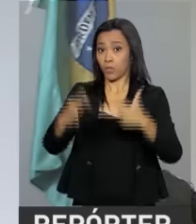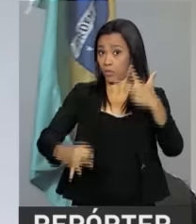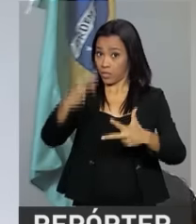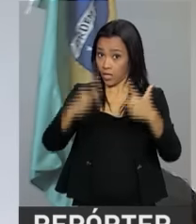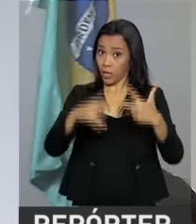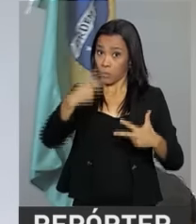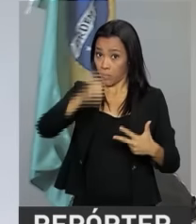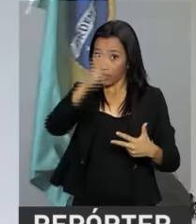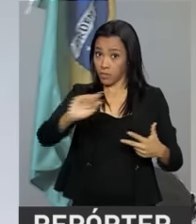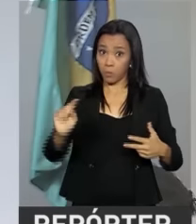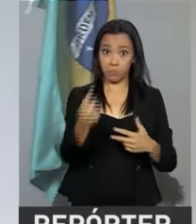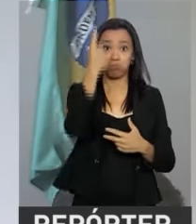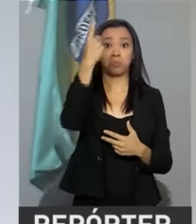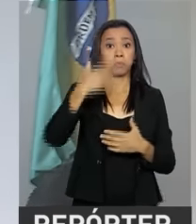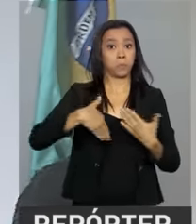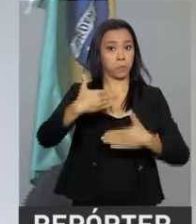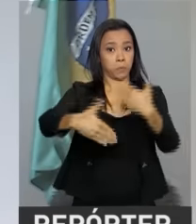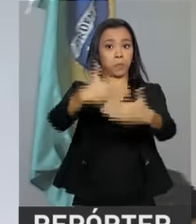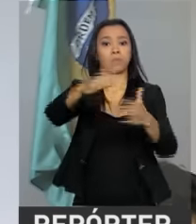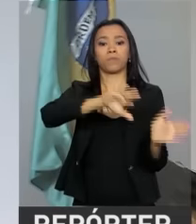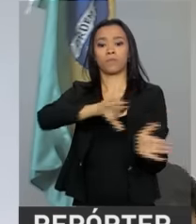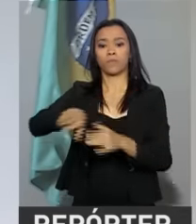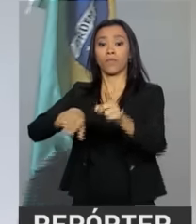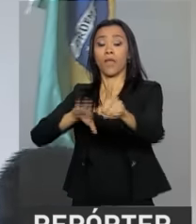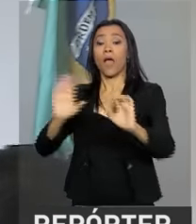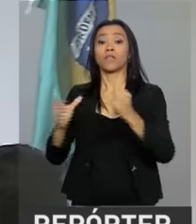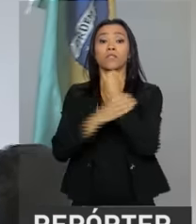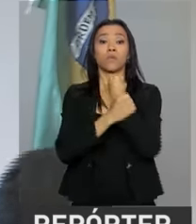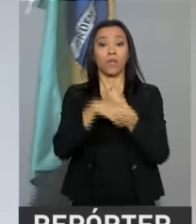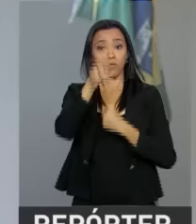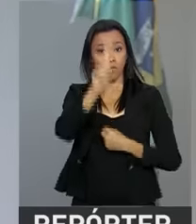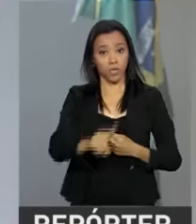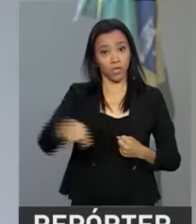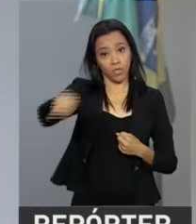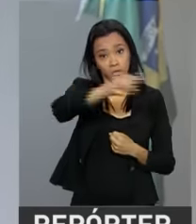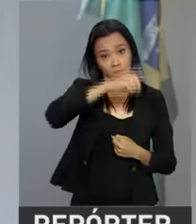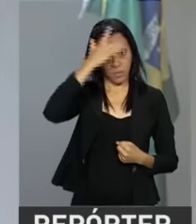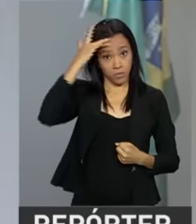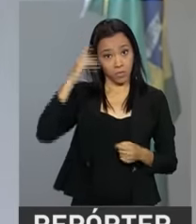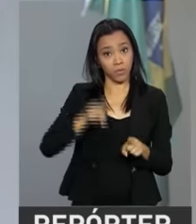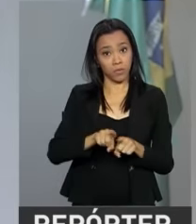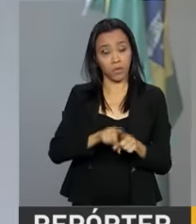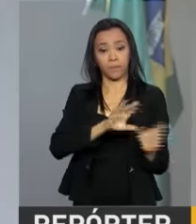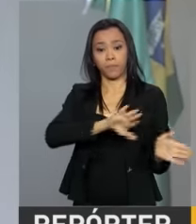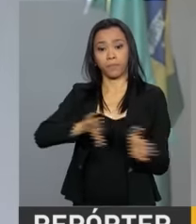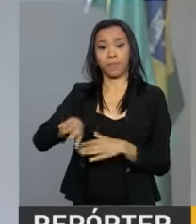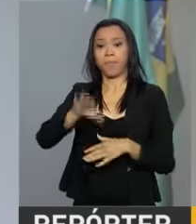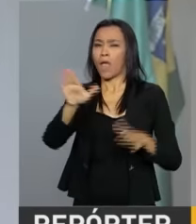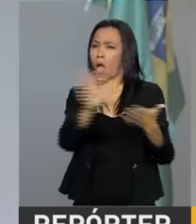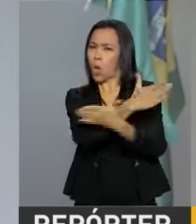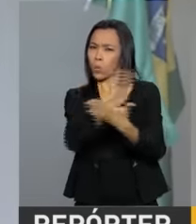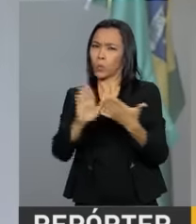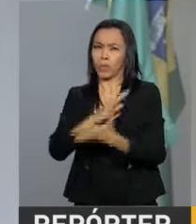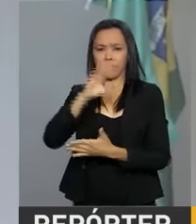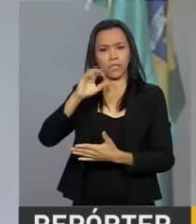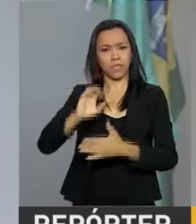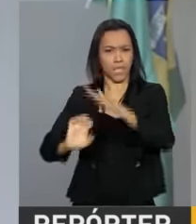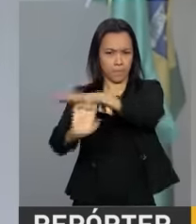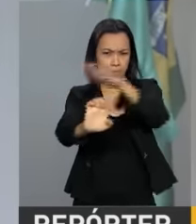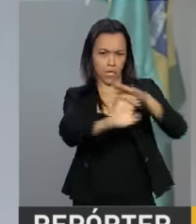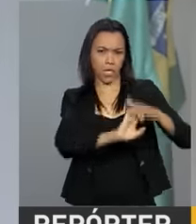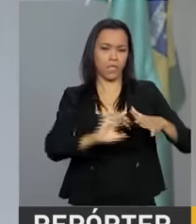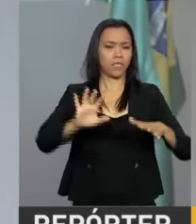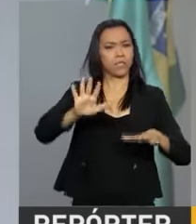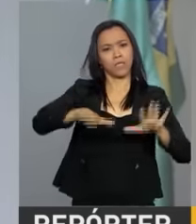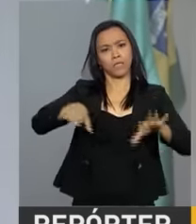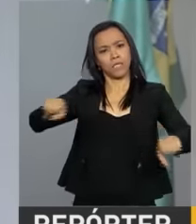avançando. A medida também vai ajudar a garantir o direito de trabalhadores. Algumas empresas que, às vezes, a